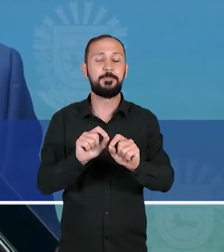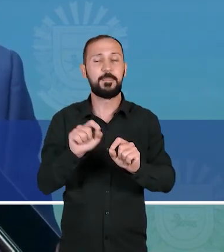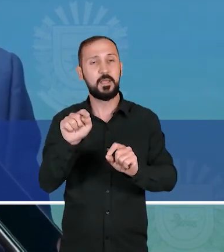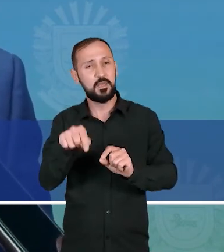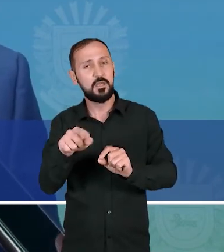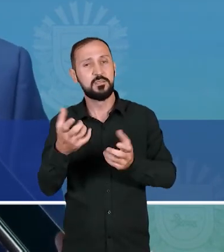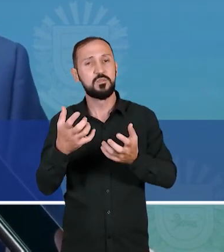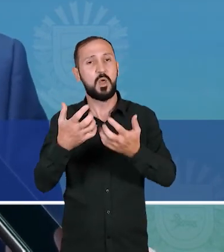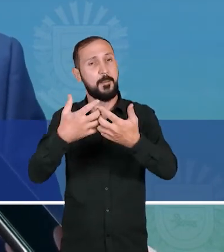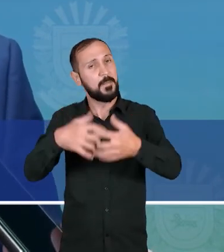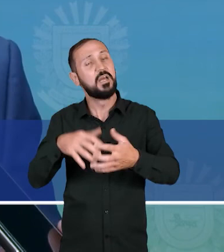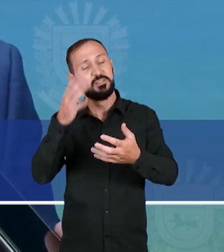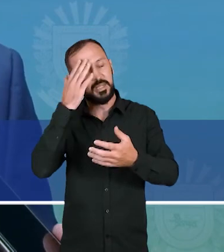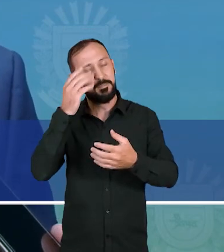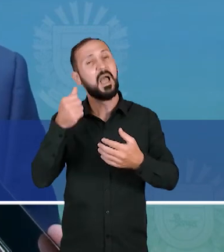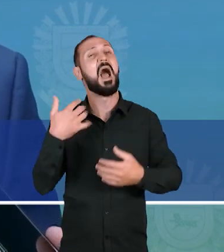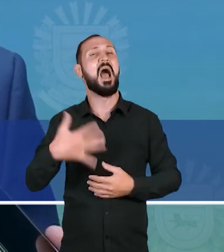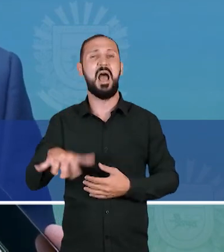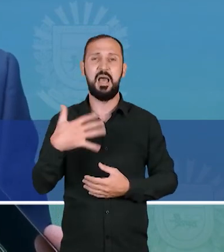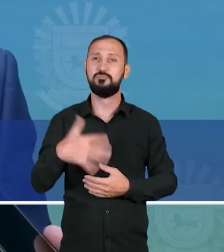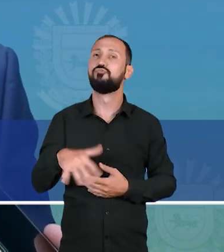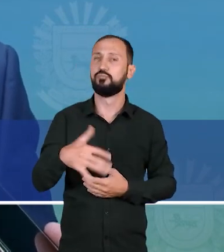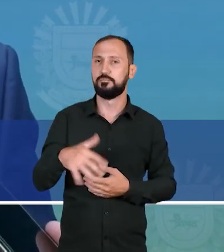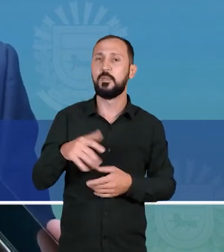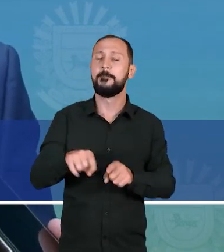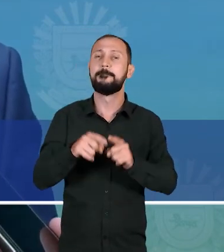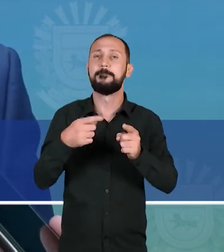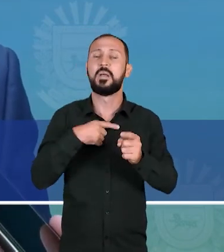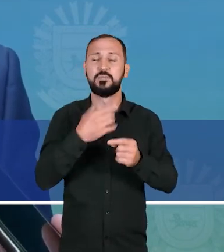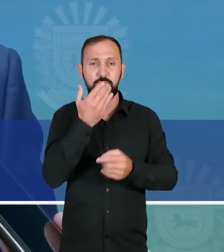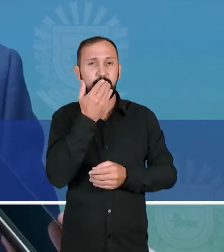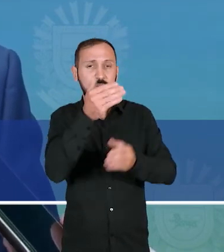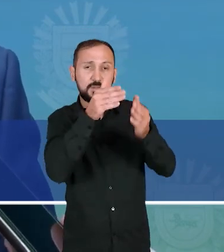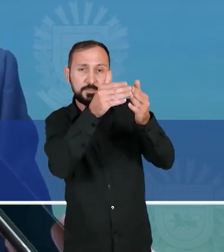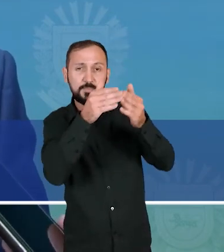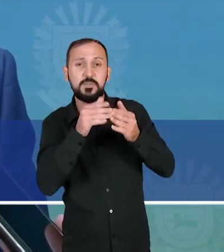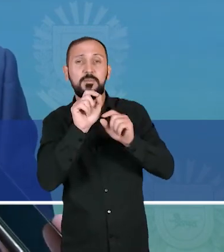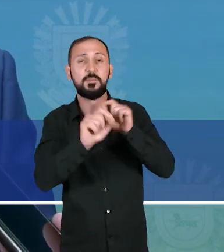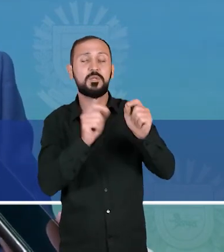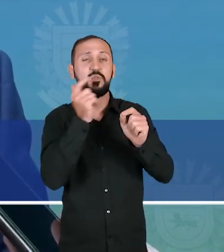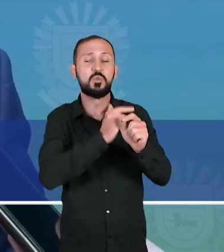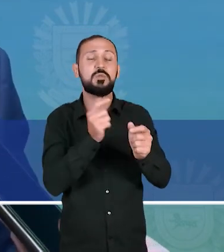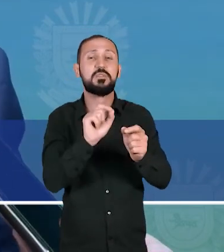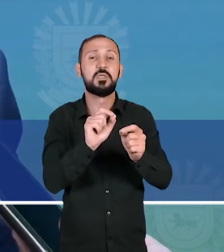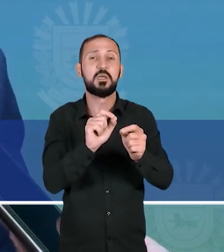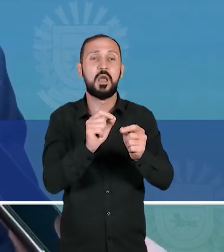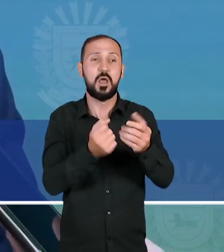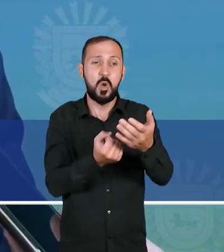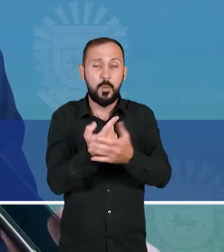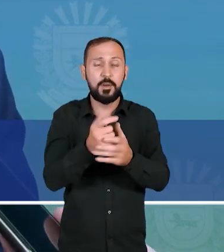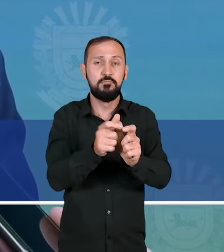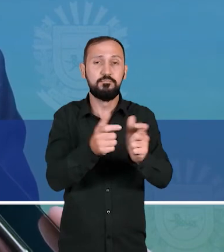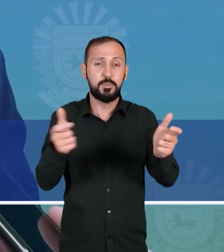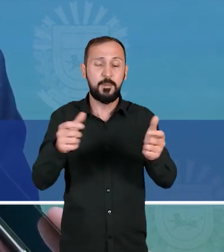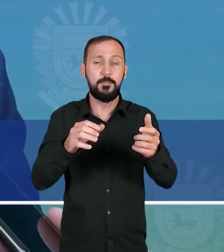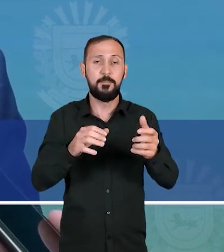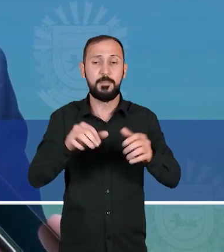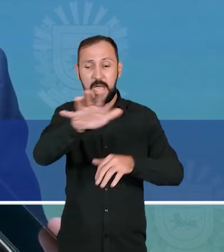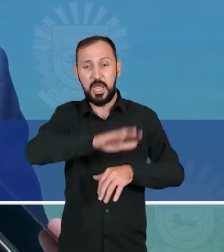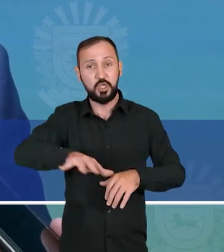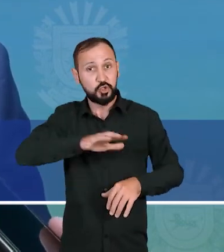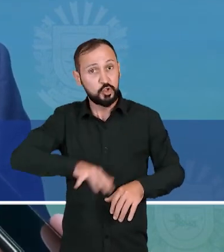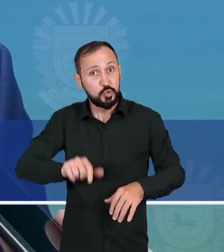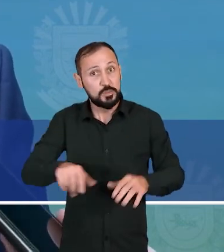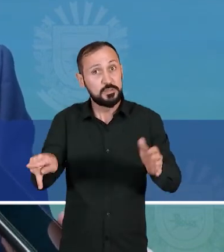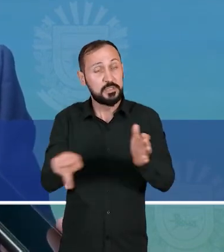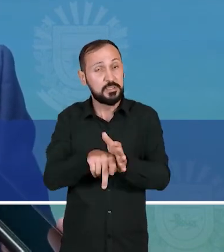isso é um aparelho muito caro, nós sabemos disso, mas fizemos essa solicitação para que se expanda para todas as regiões do